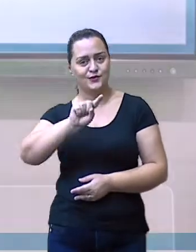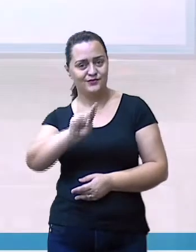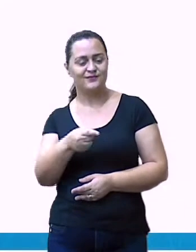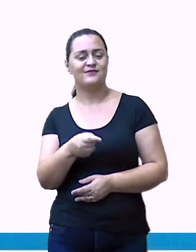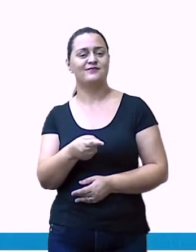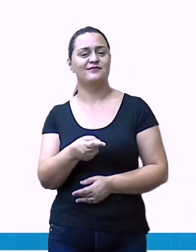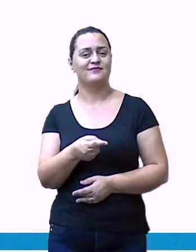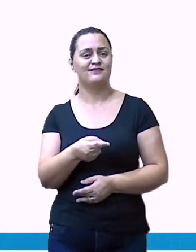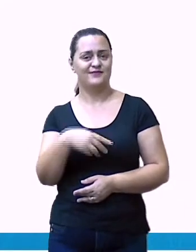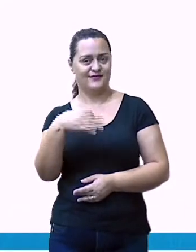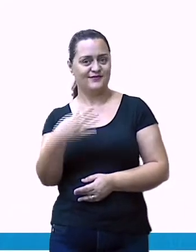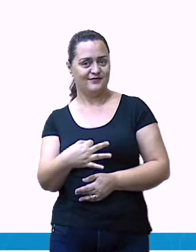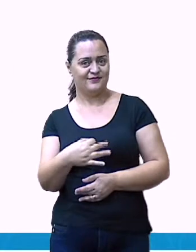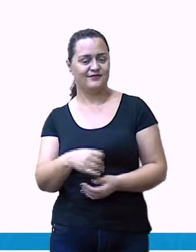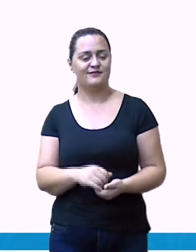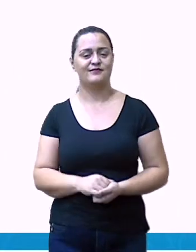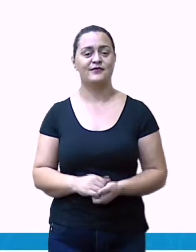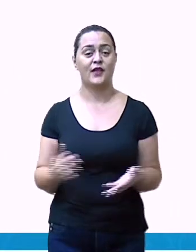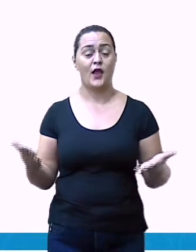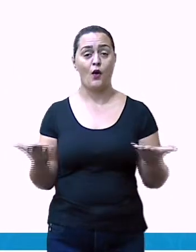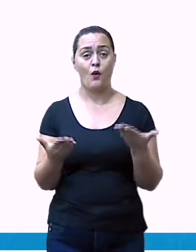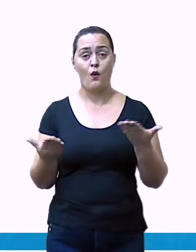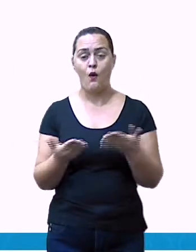junto comigo a questão de número 1.